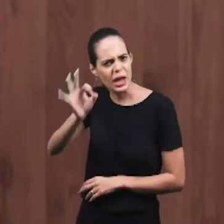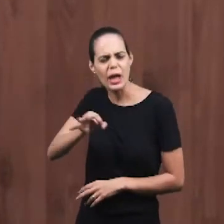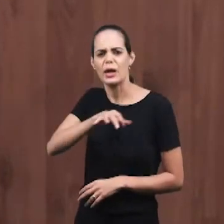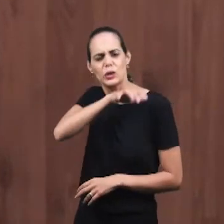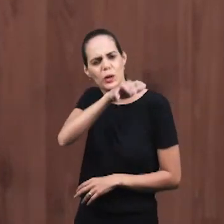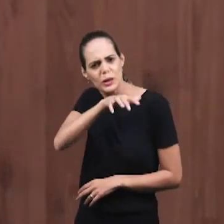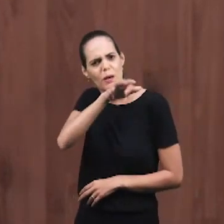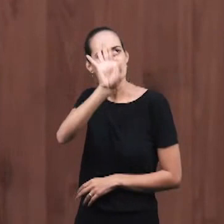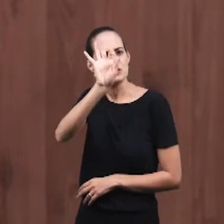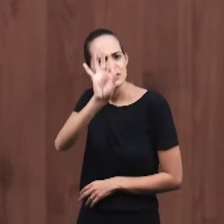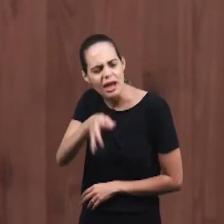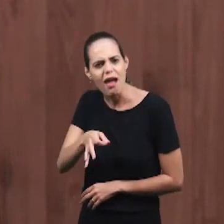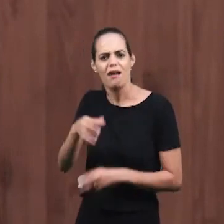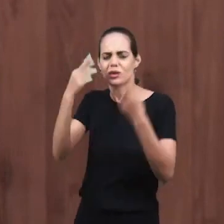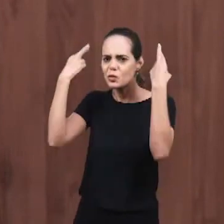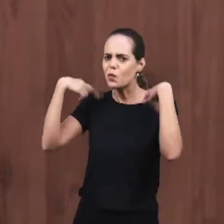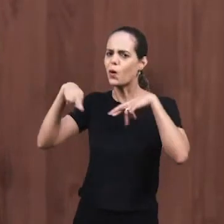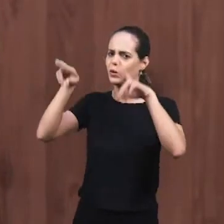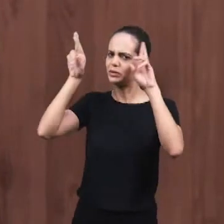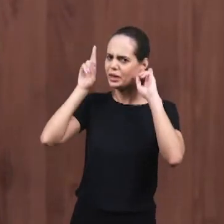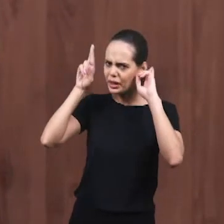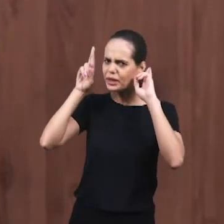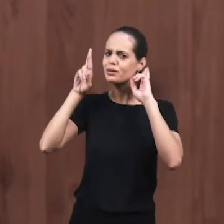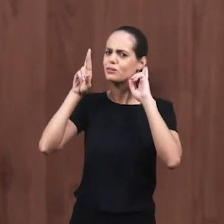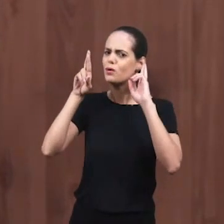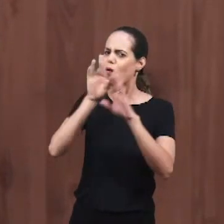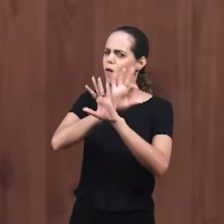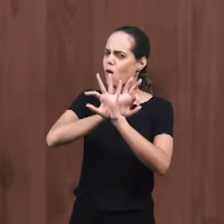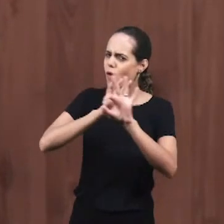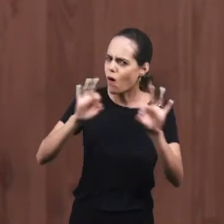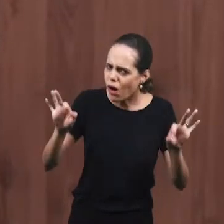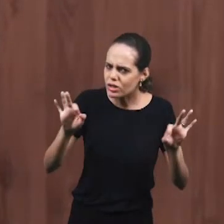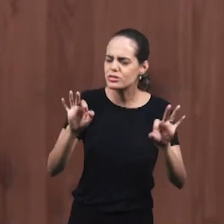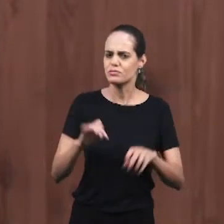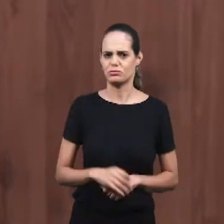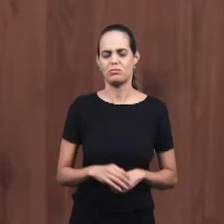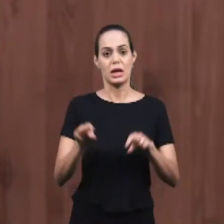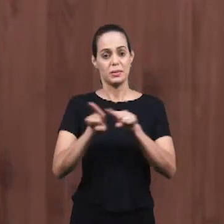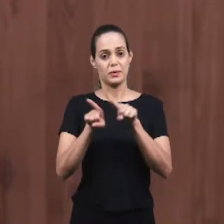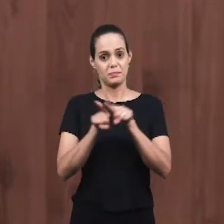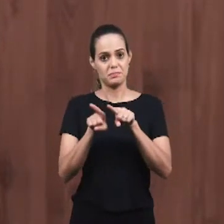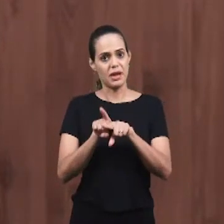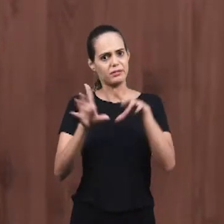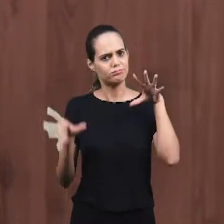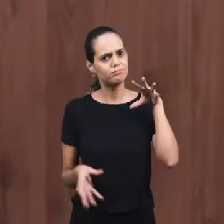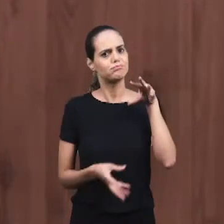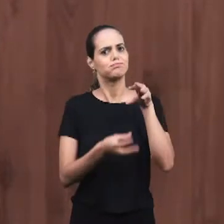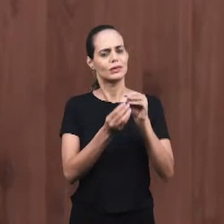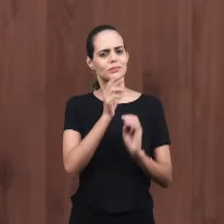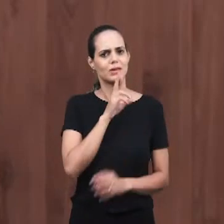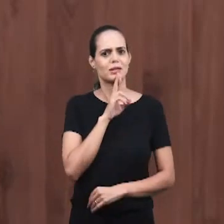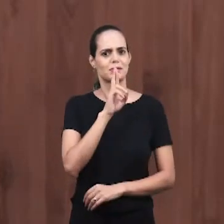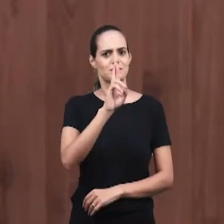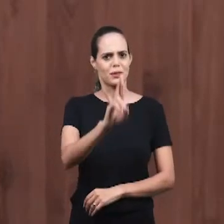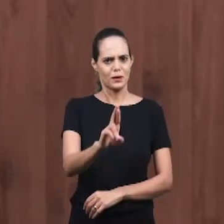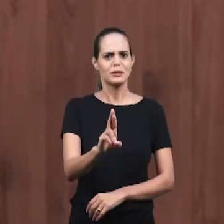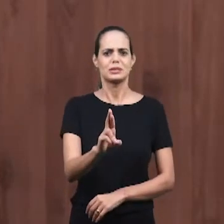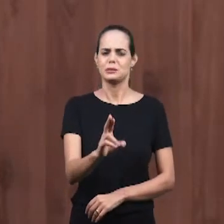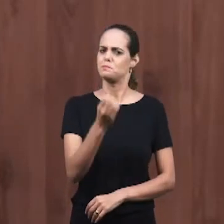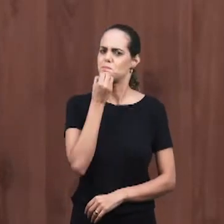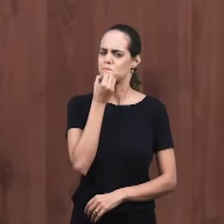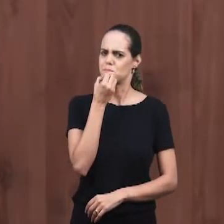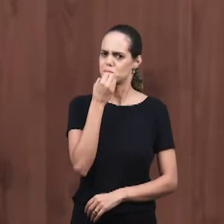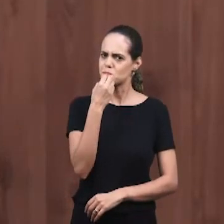para festejar a Páscoa era o cordeiro. Muito bem colocado ali. E aí até alguns complementos também